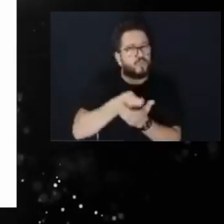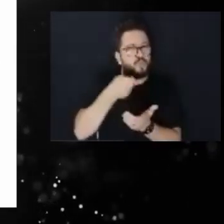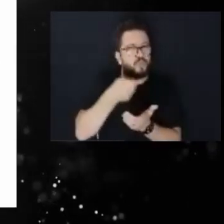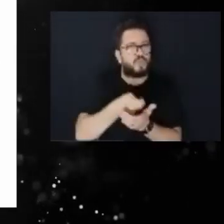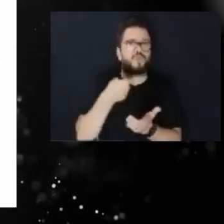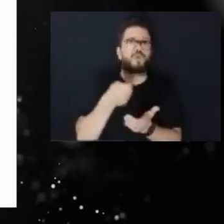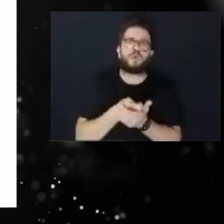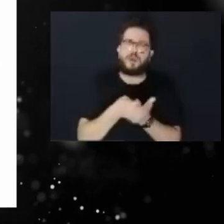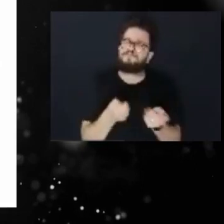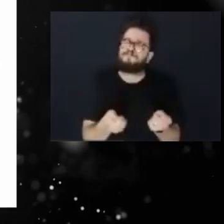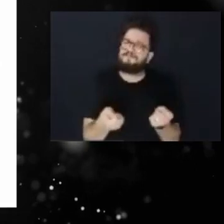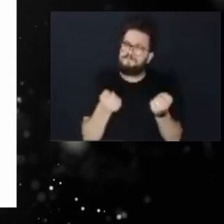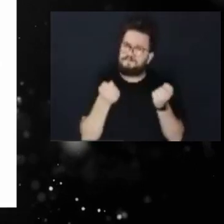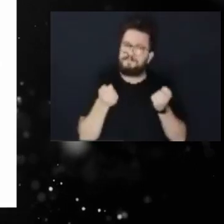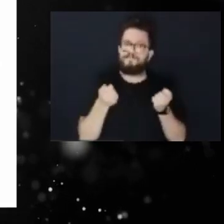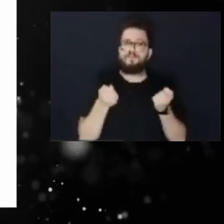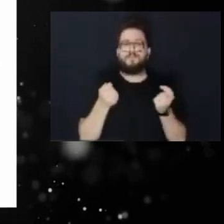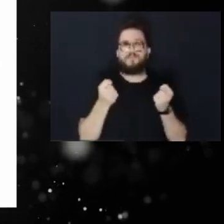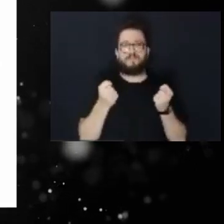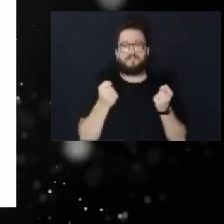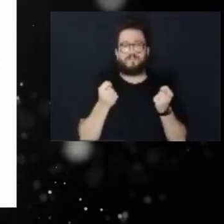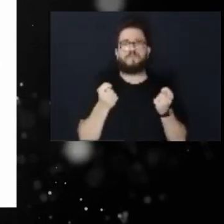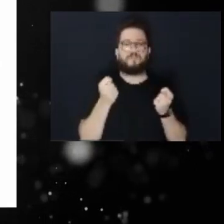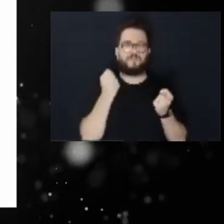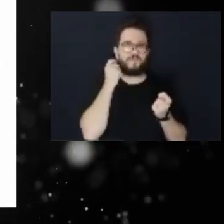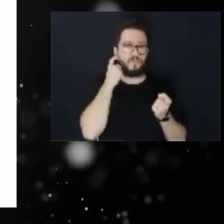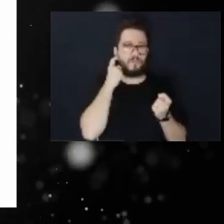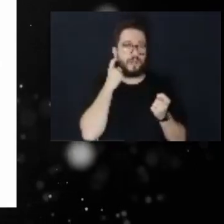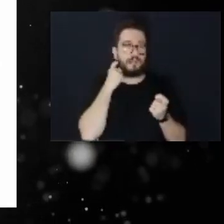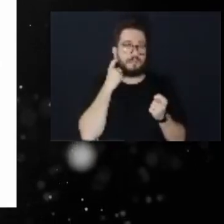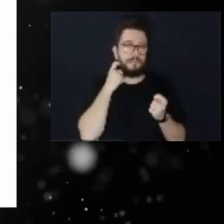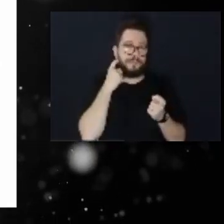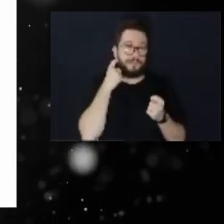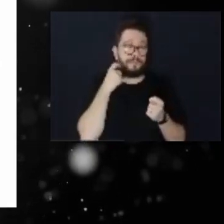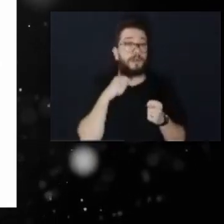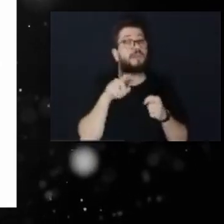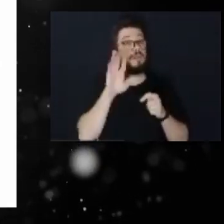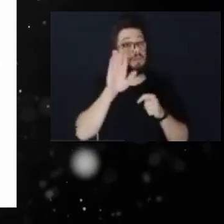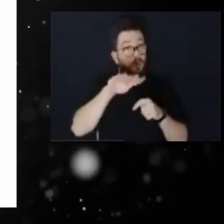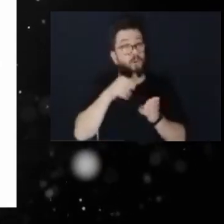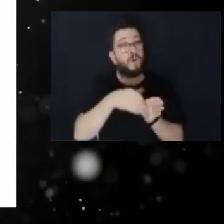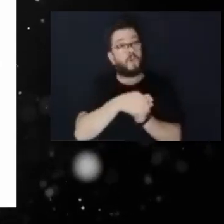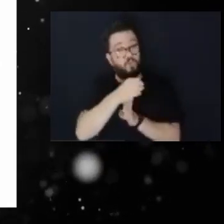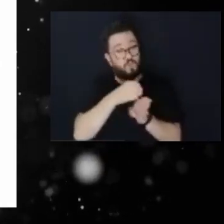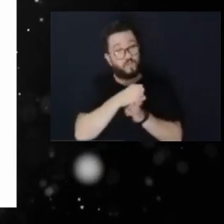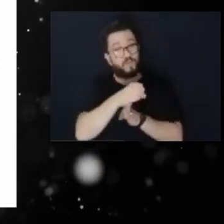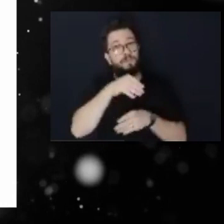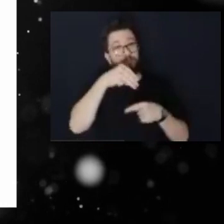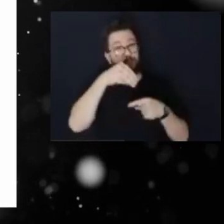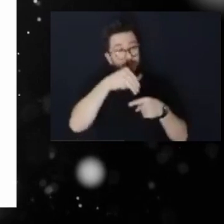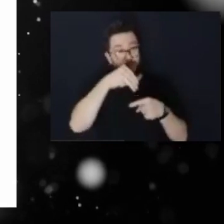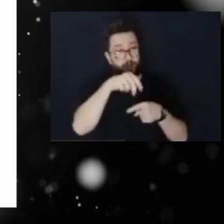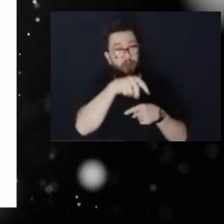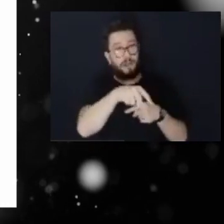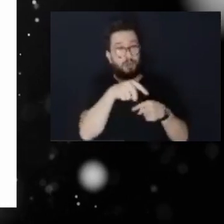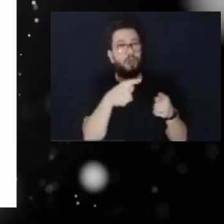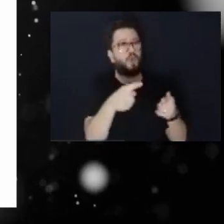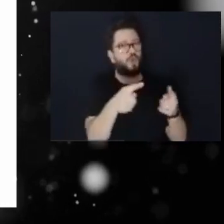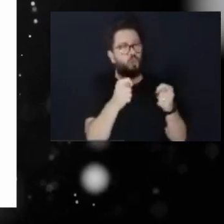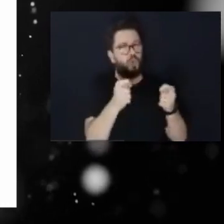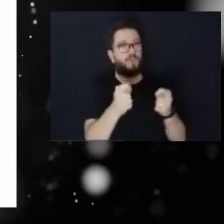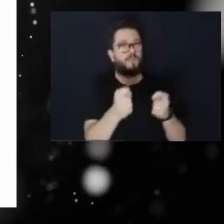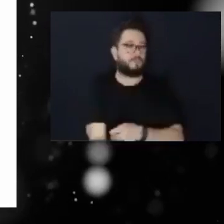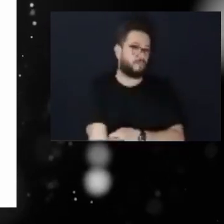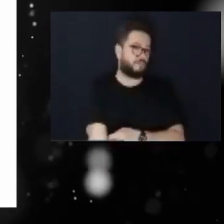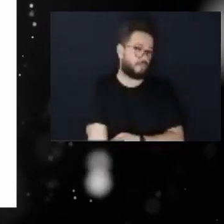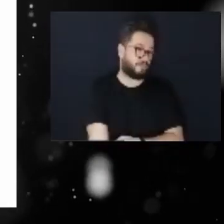novamente em 15 dias o número de casos e internações. Então, recomenda-se que essas medidas sejam mantidas. As